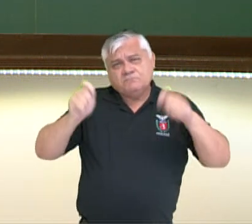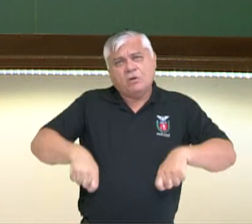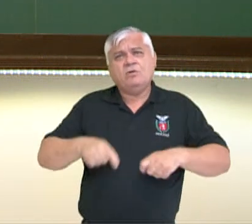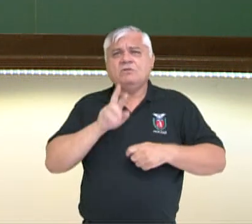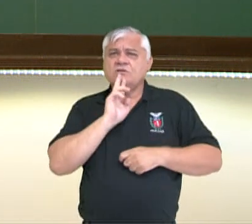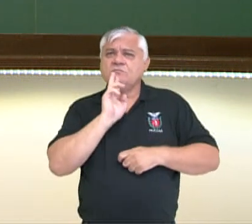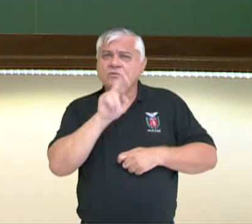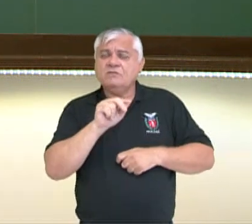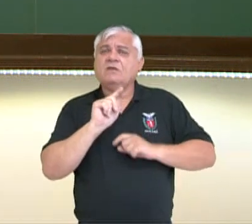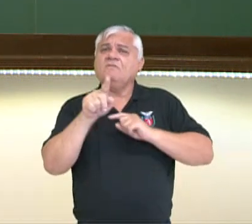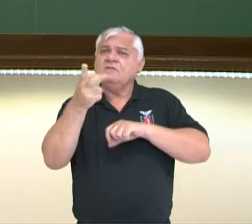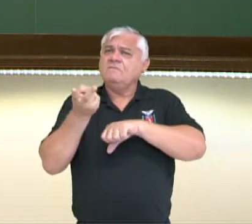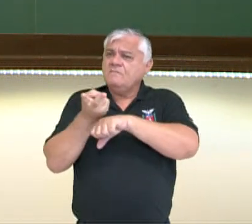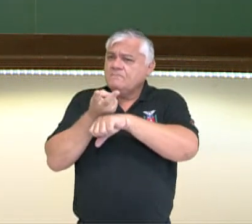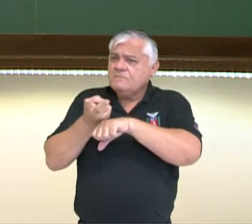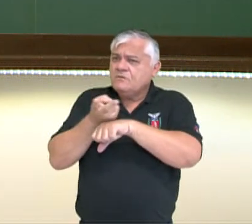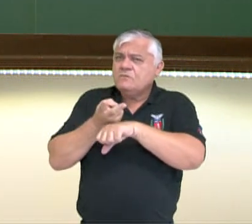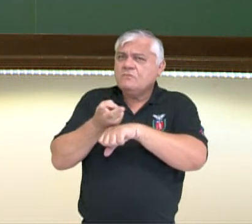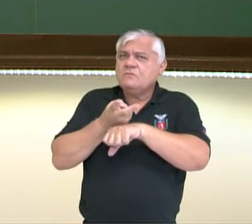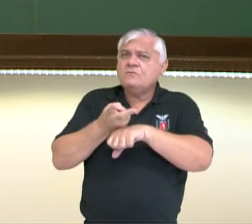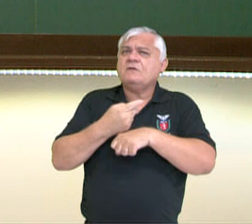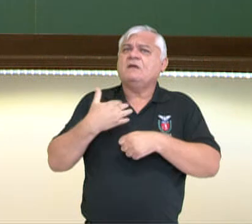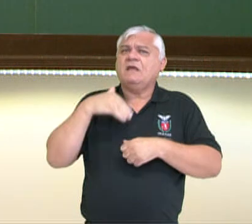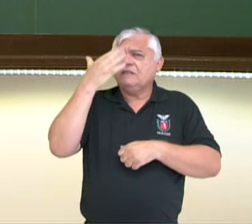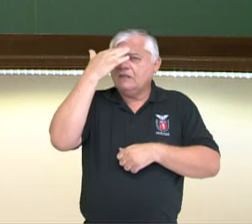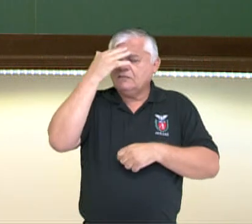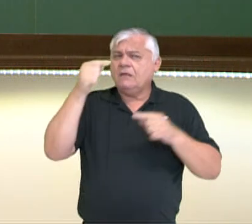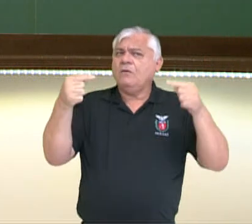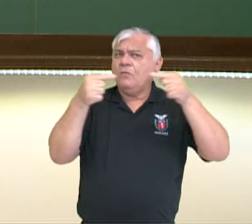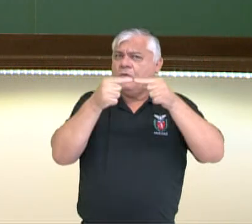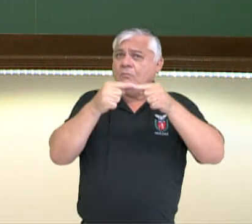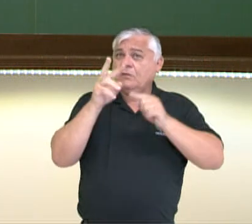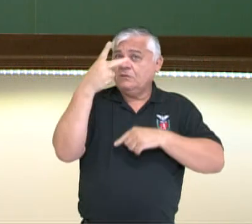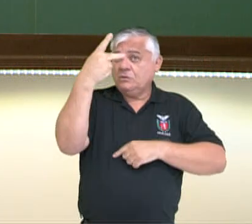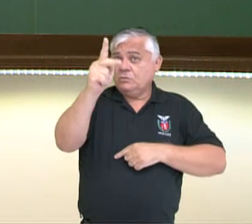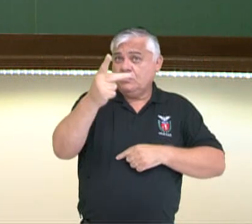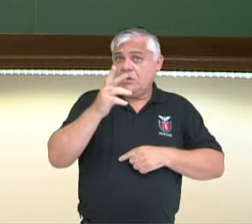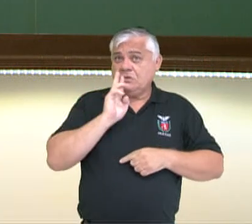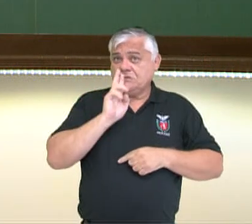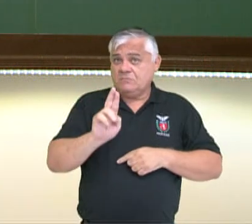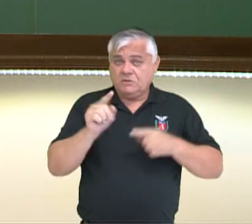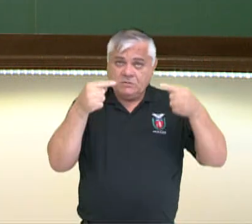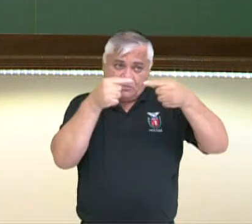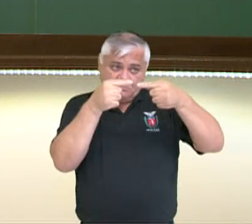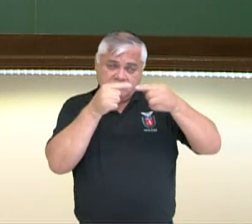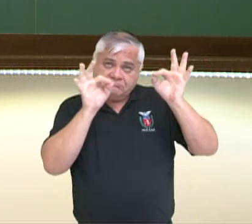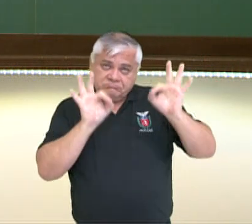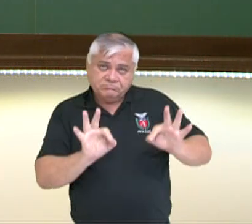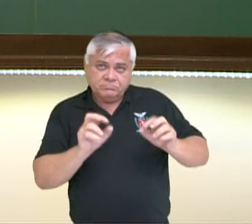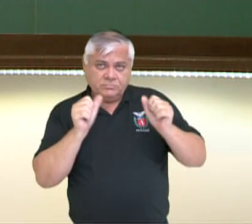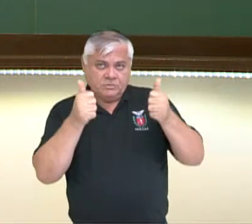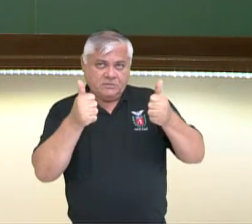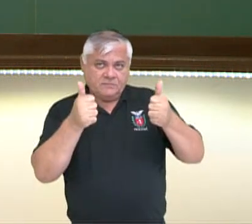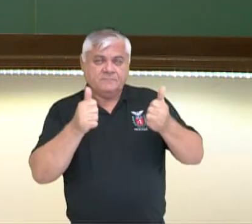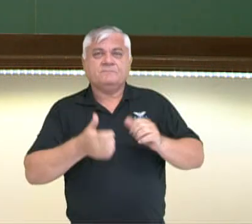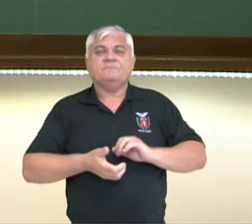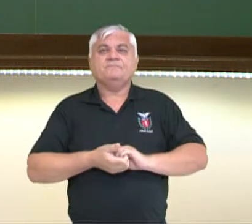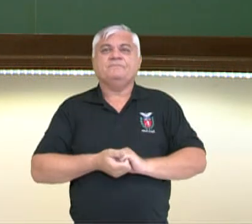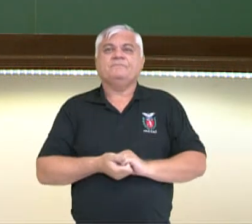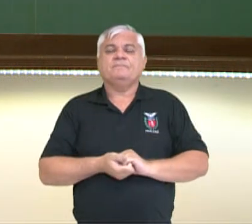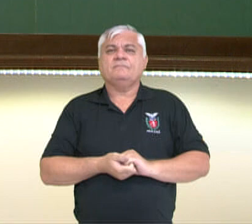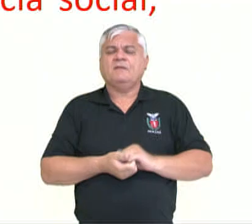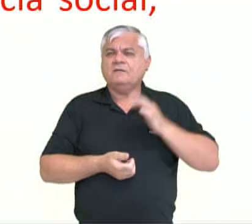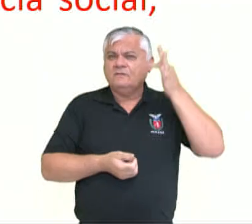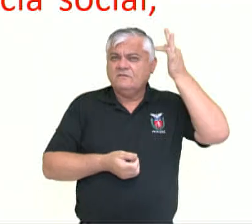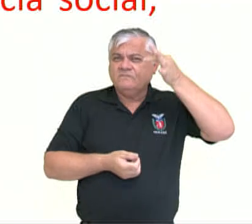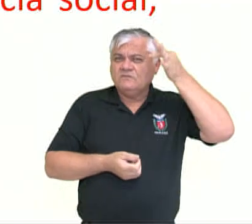você vai buscar na essência ali se faz sentido com o que você anotou, com o que você respondeu aí no seu caderno. Filosofia